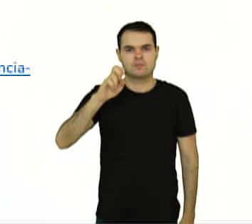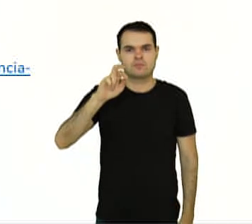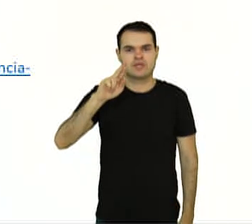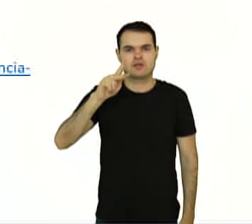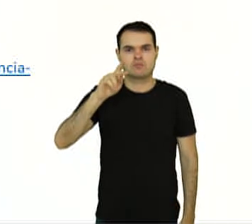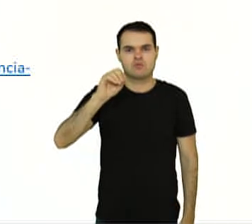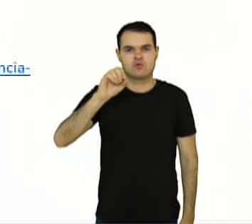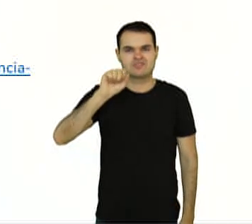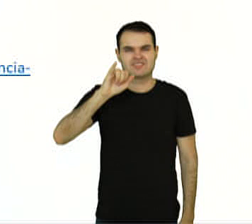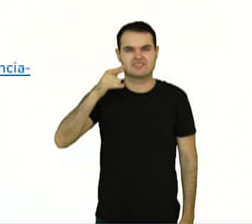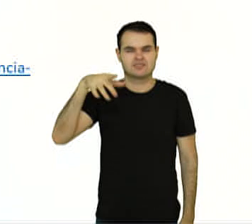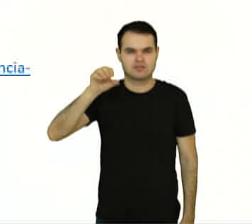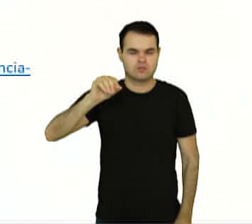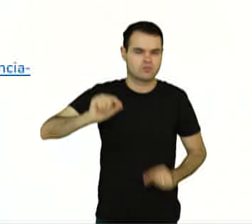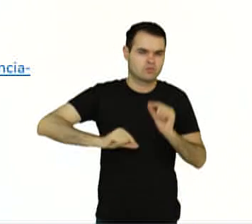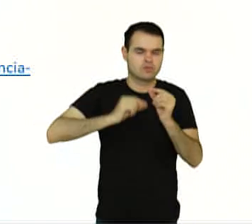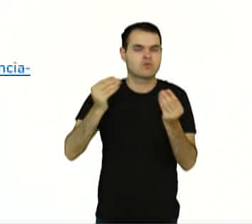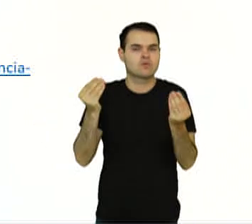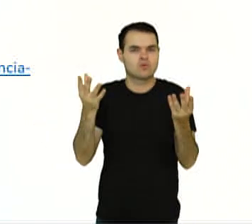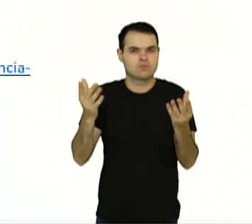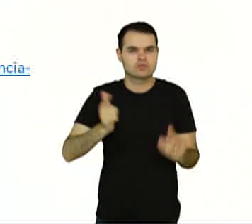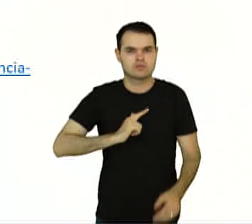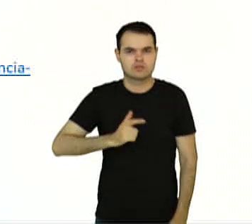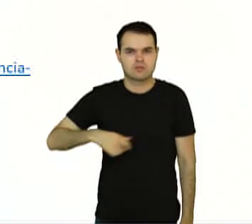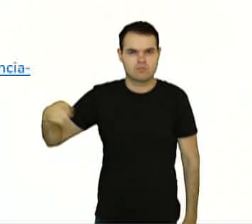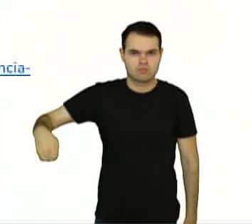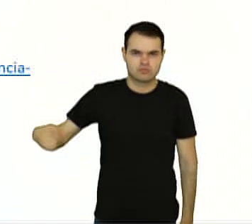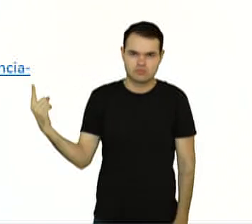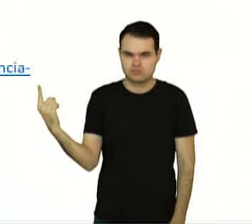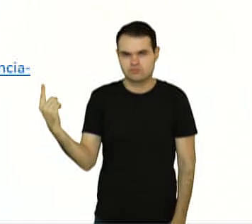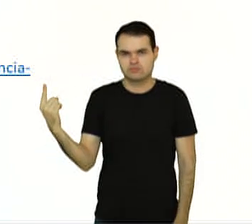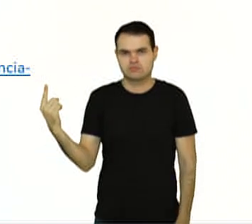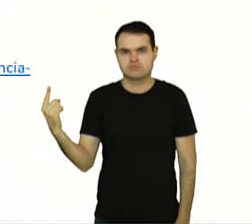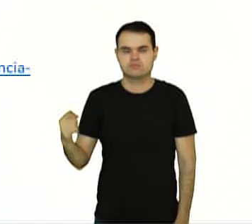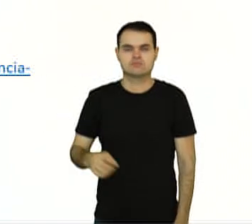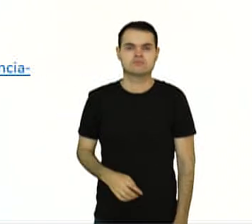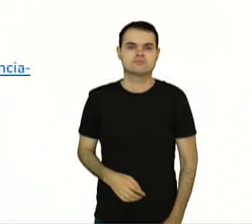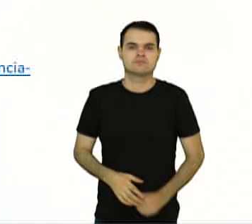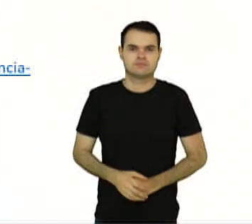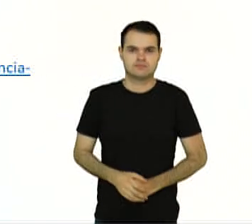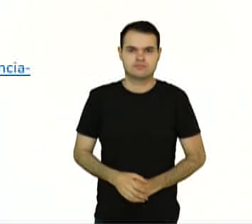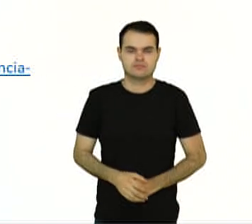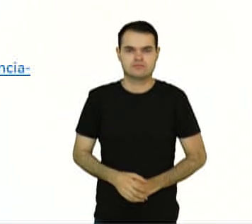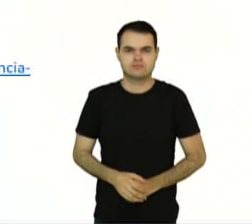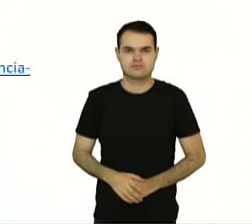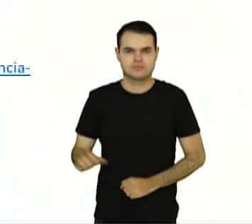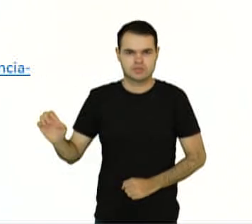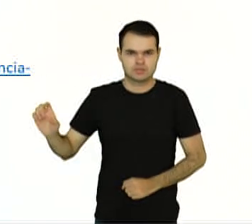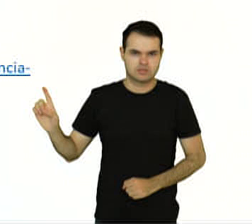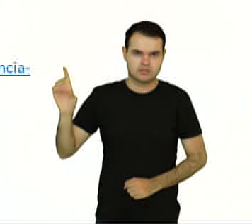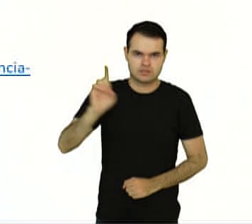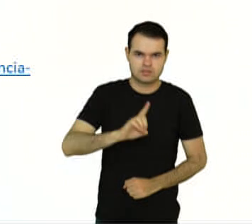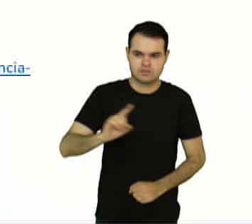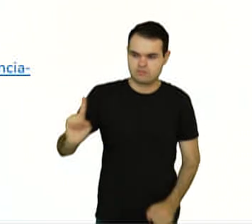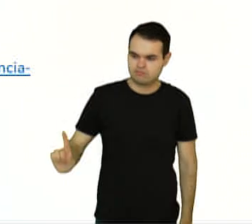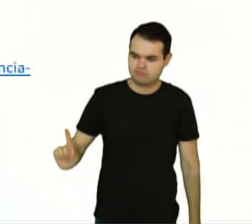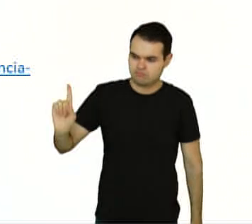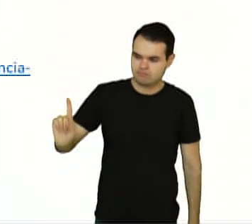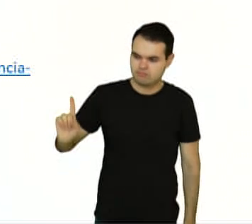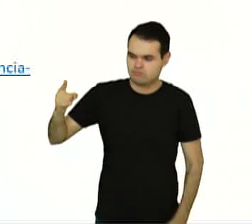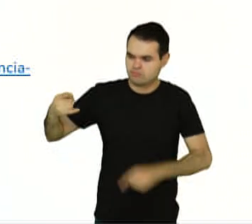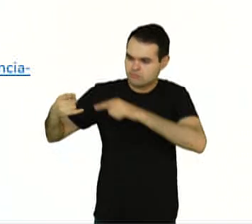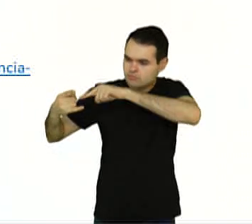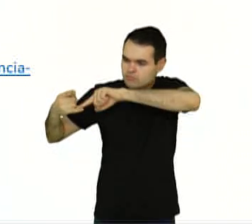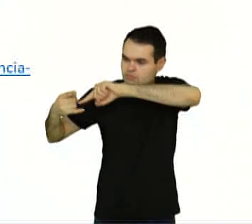está ocorrendo da seguinte maneira. Você tem o pulso 1, que está avançando da esquerda para a direita, com amplitude para cima. O